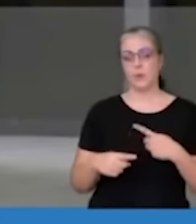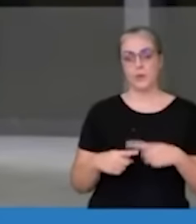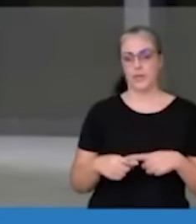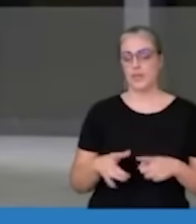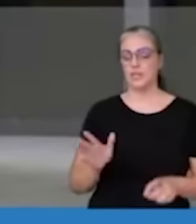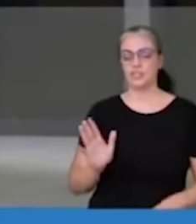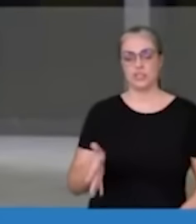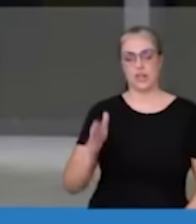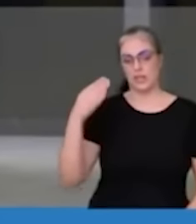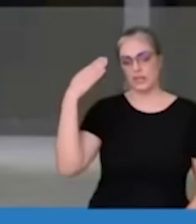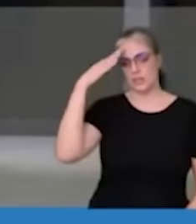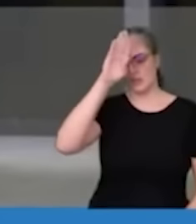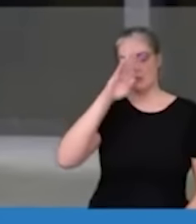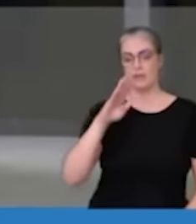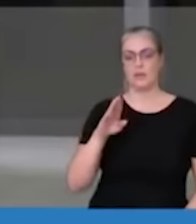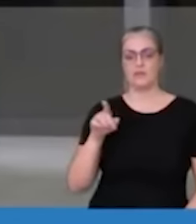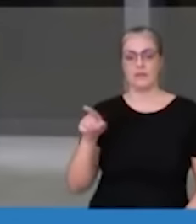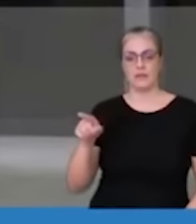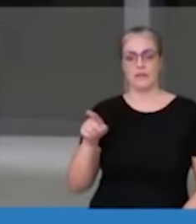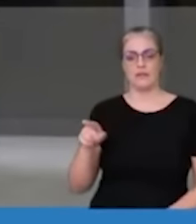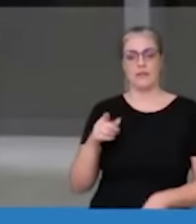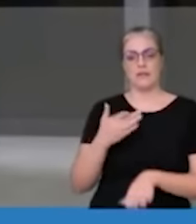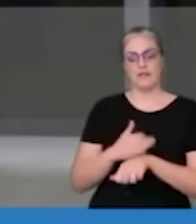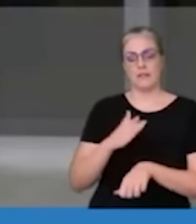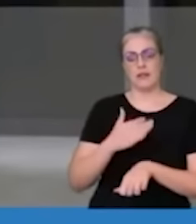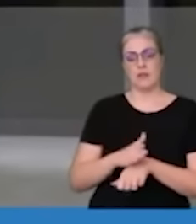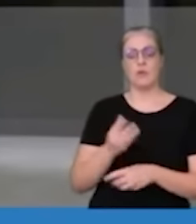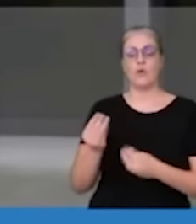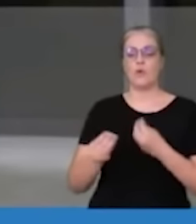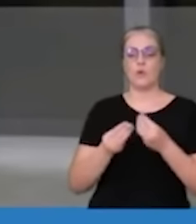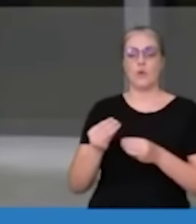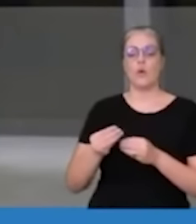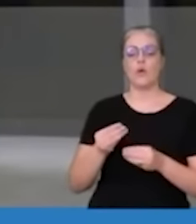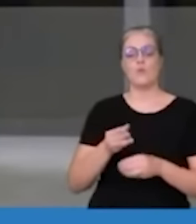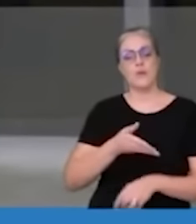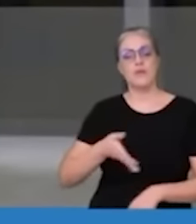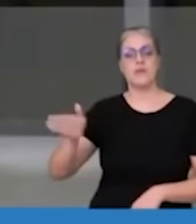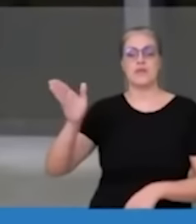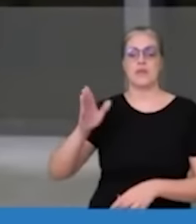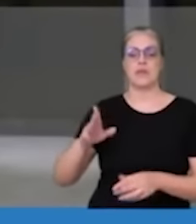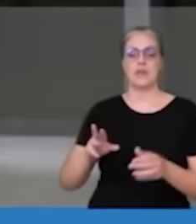treinou a ida para a embaixada da Hungria.